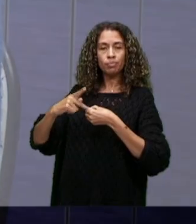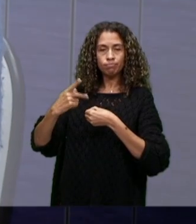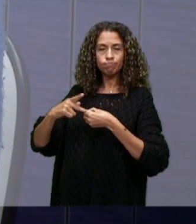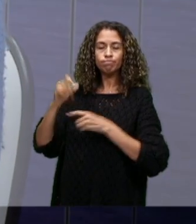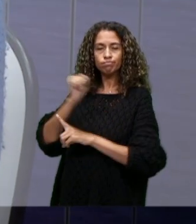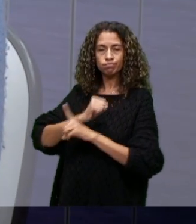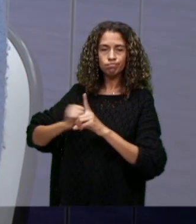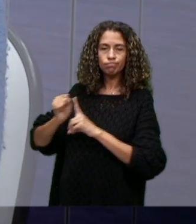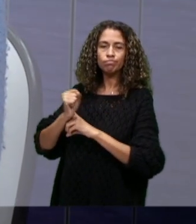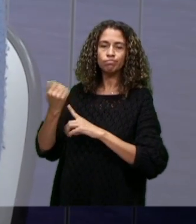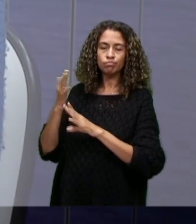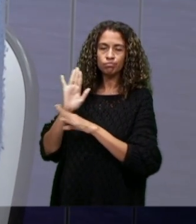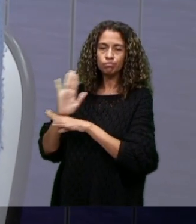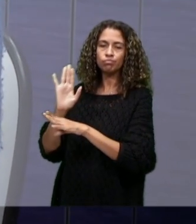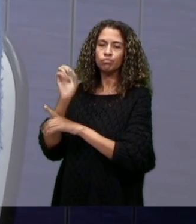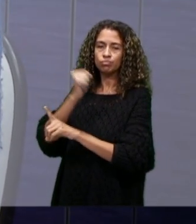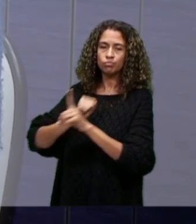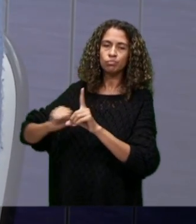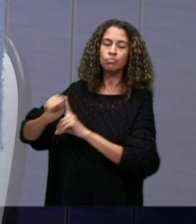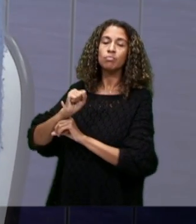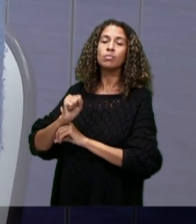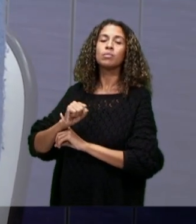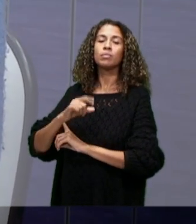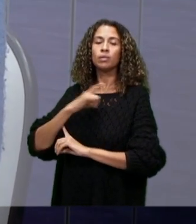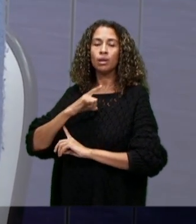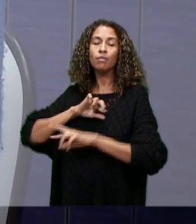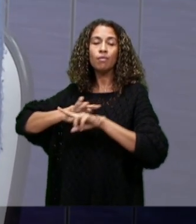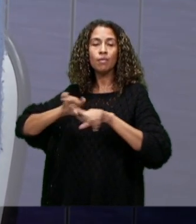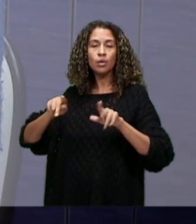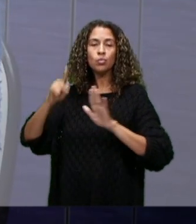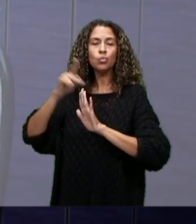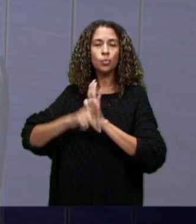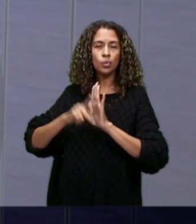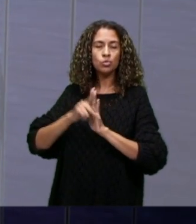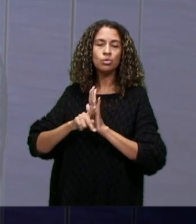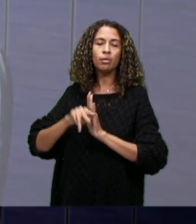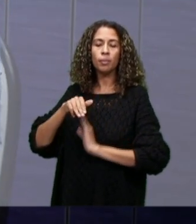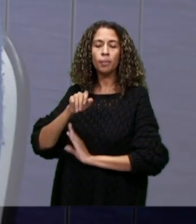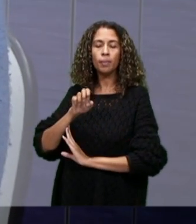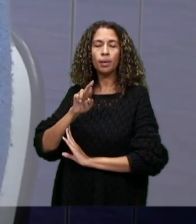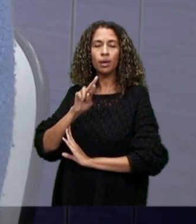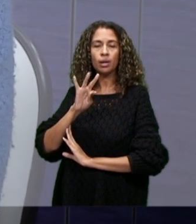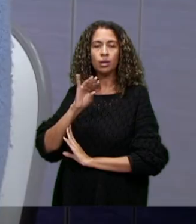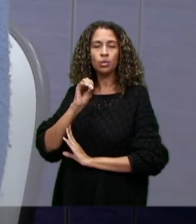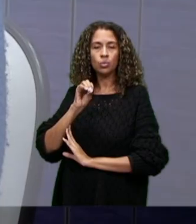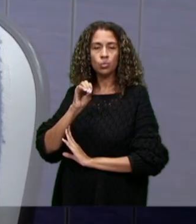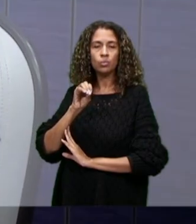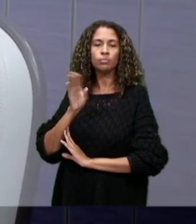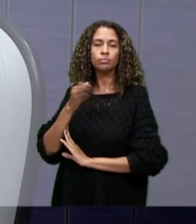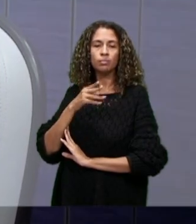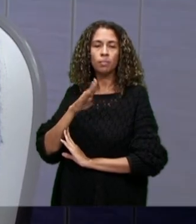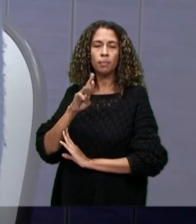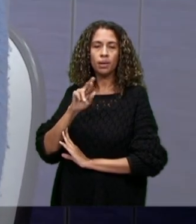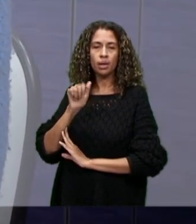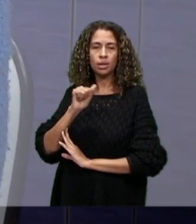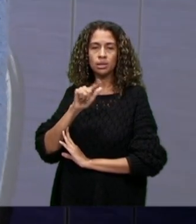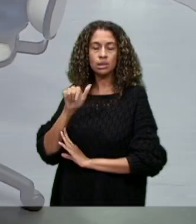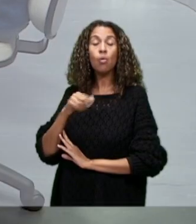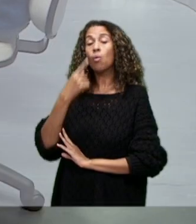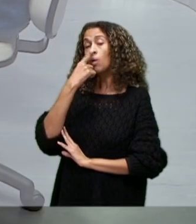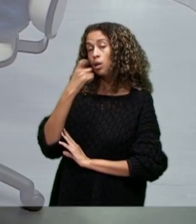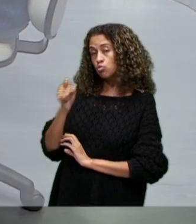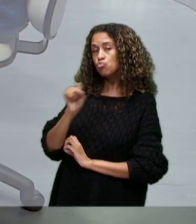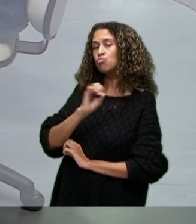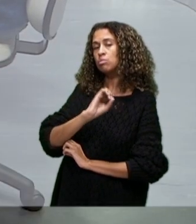então Projeto Albatroz, Projeto Meros do Brasil, Projeto Lixo Zero.